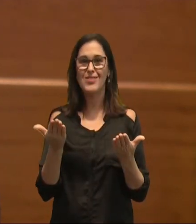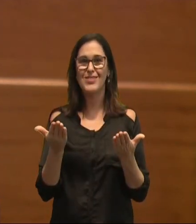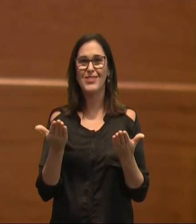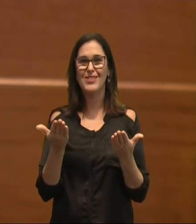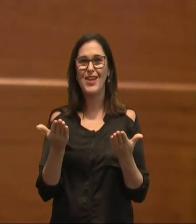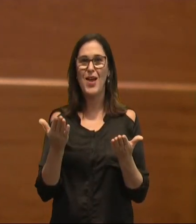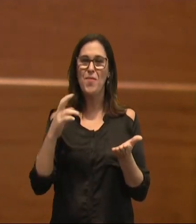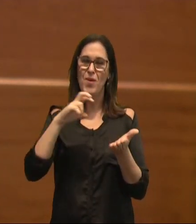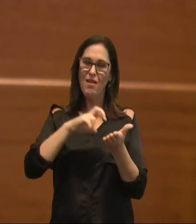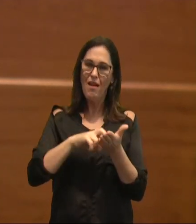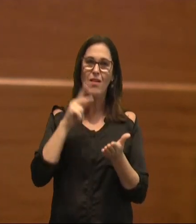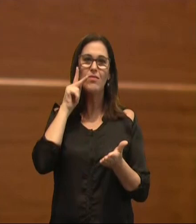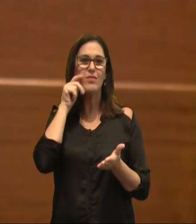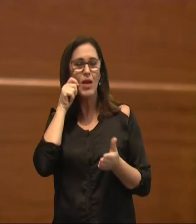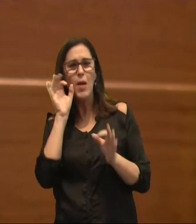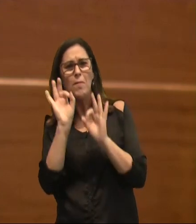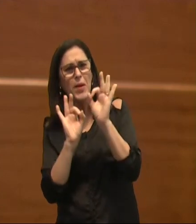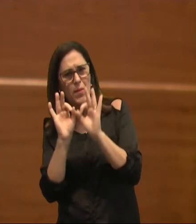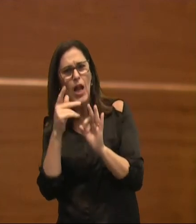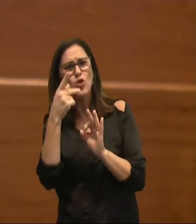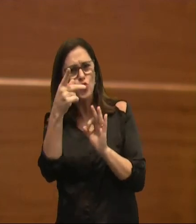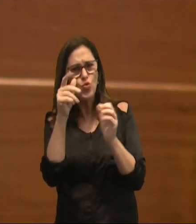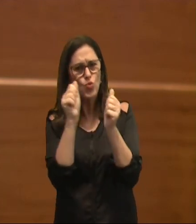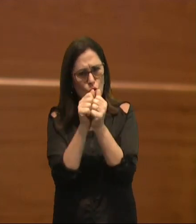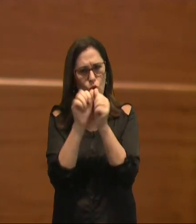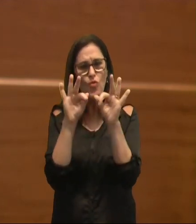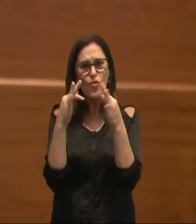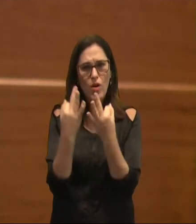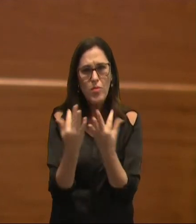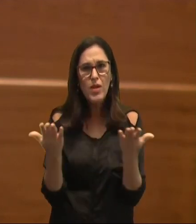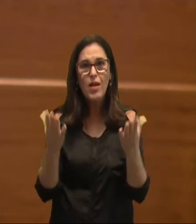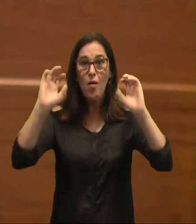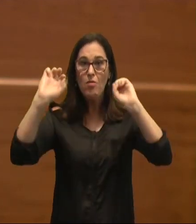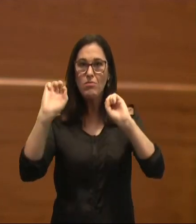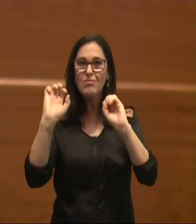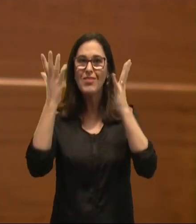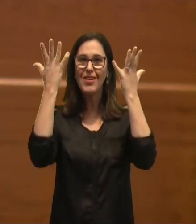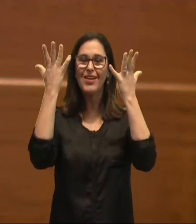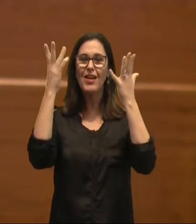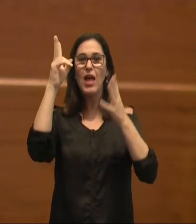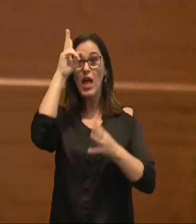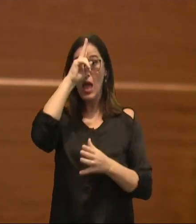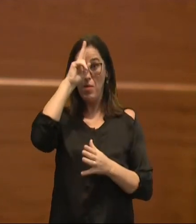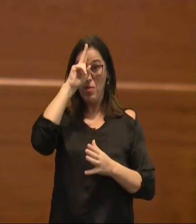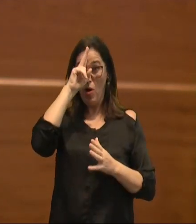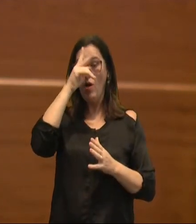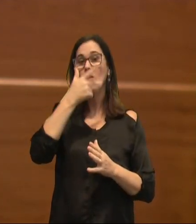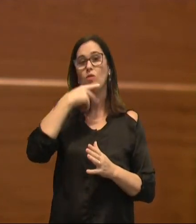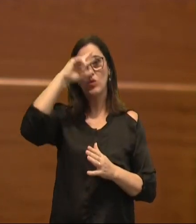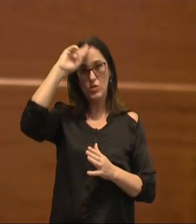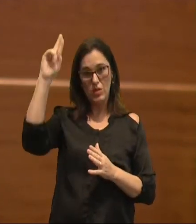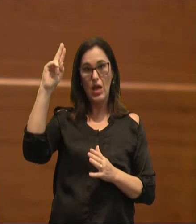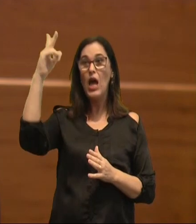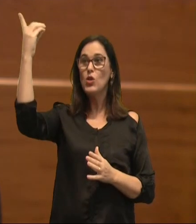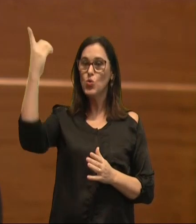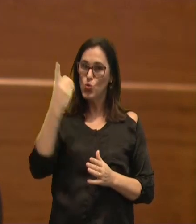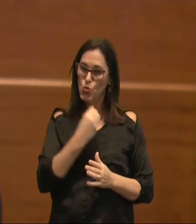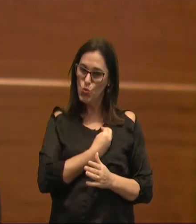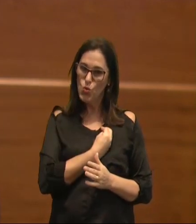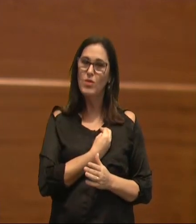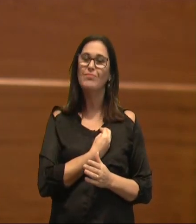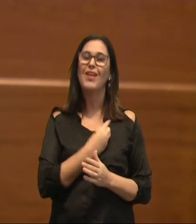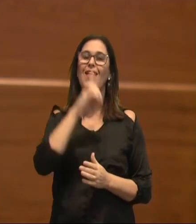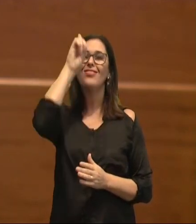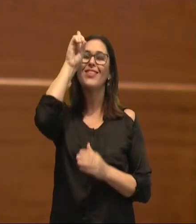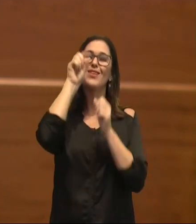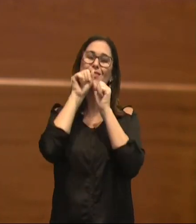de ceia, prepare com a sua família, porque estaremos celebrando em memória do Senhor a sua presença entre nós. Que